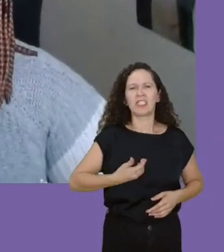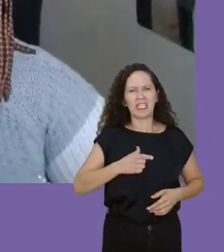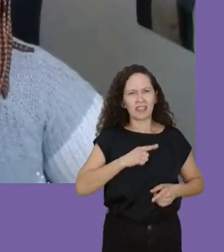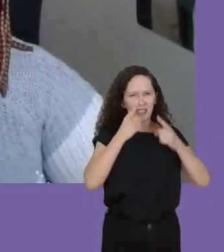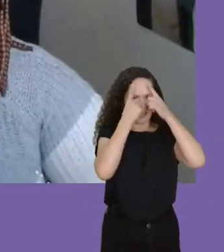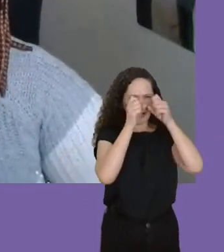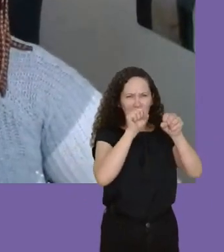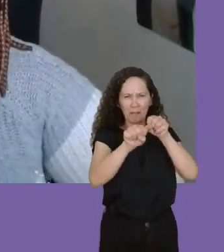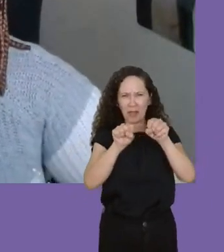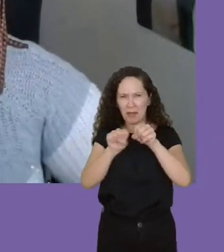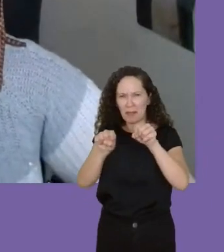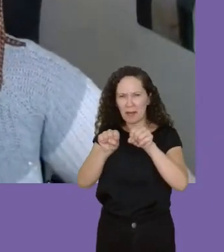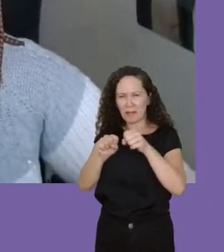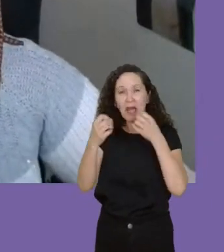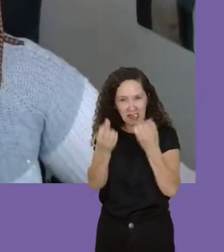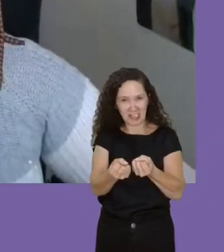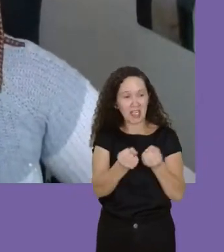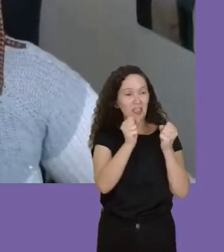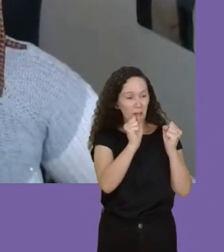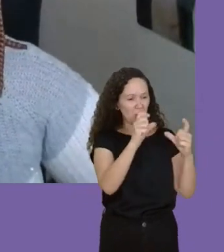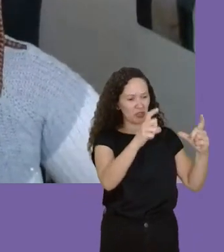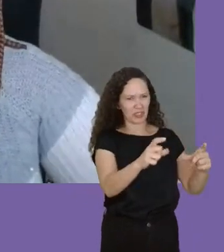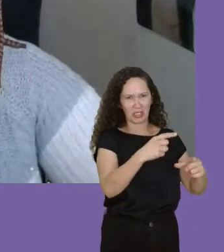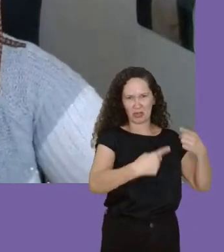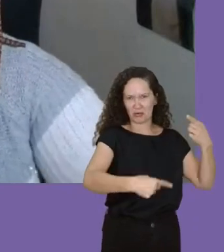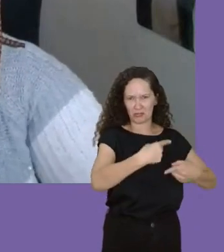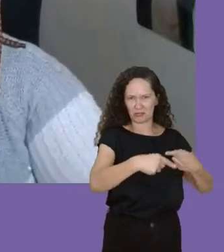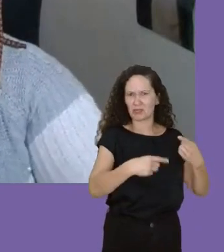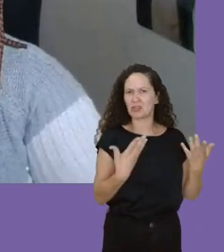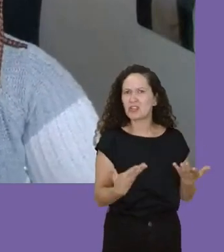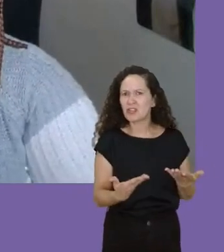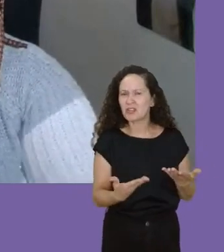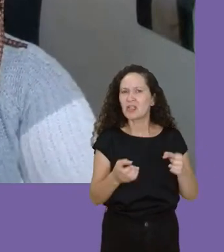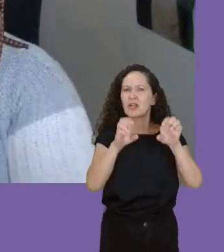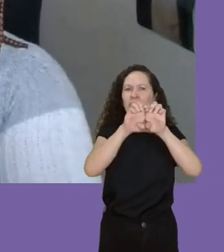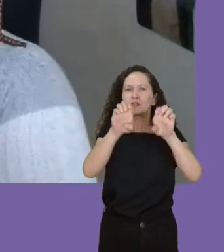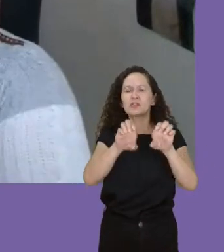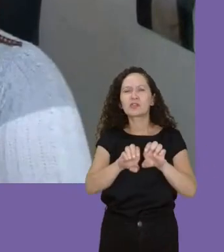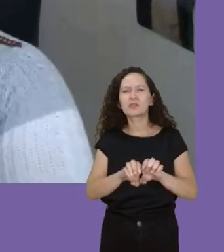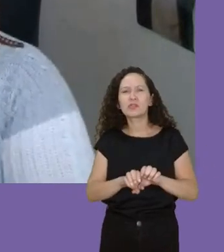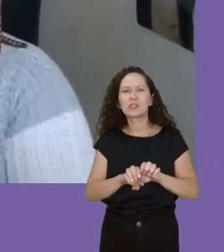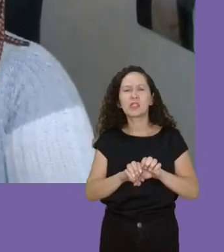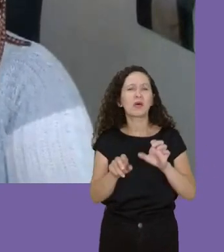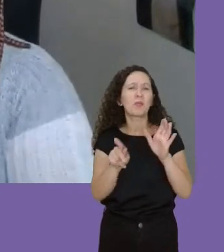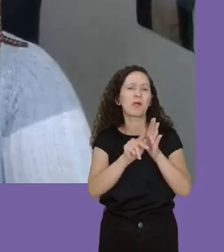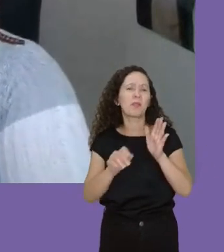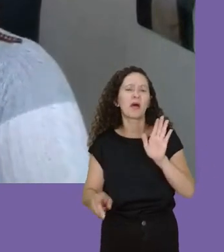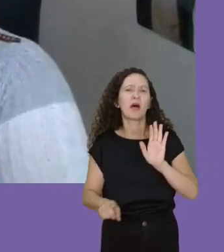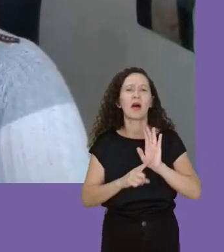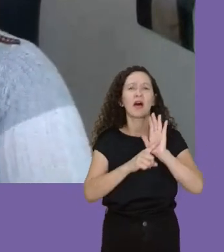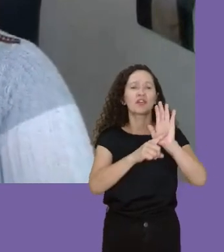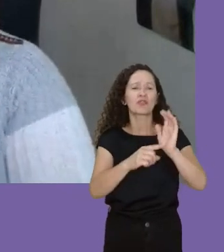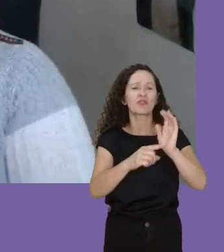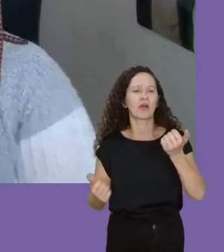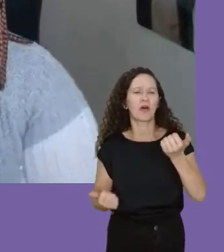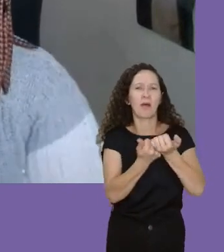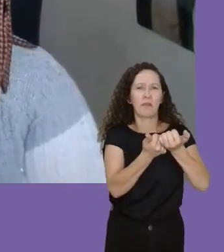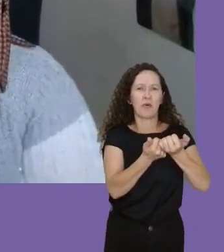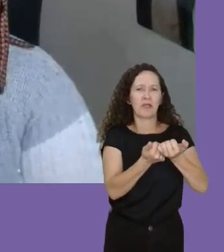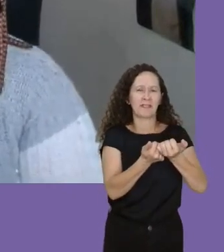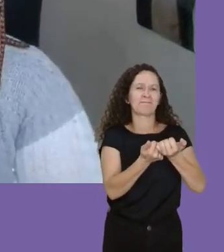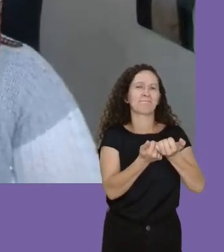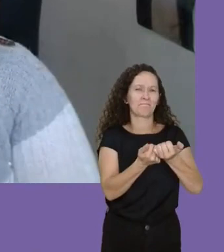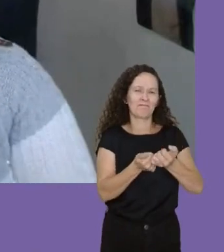elas vão sendo permitidas, ela vai estruturando uma permissividade a uma cena mais dura